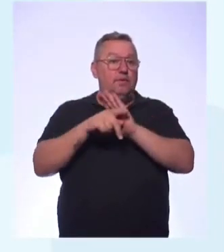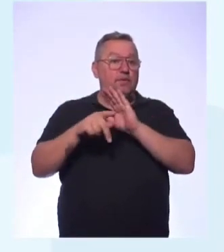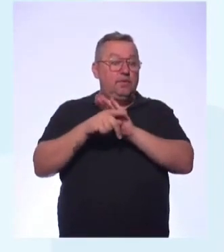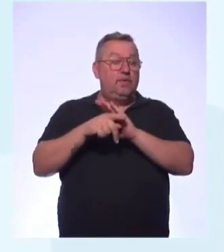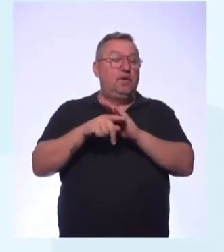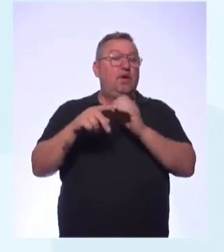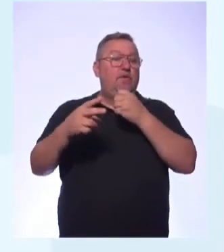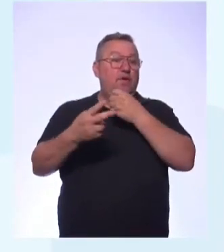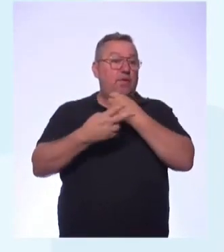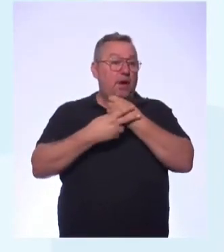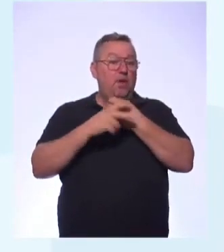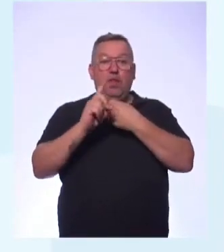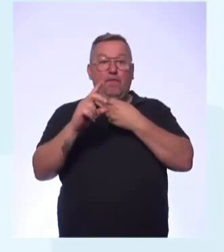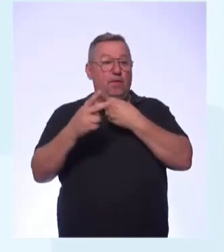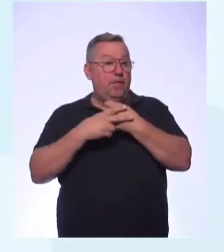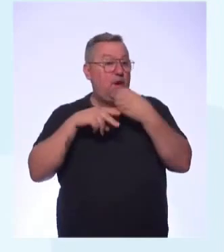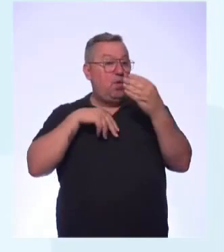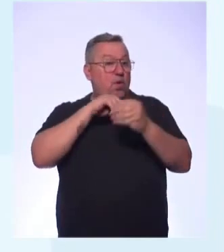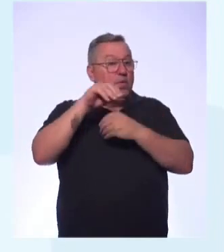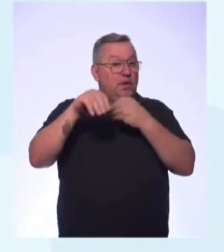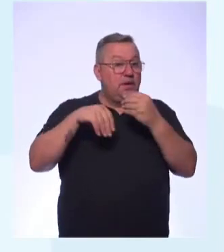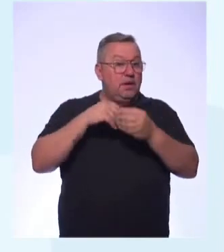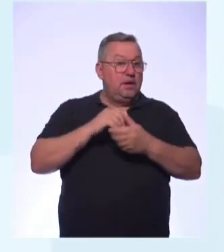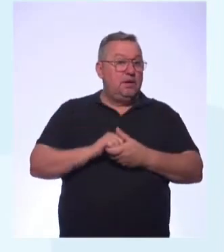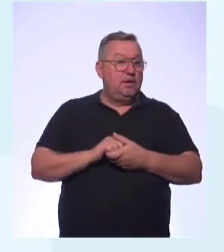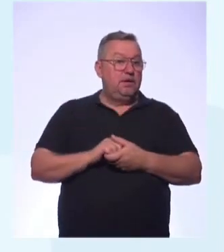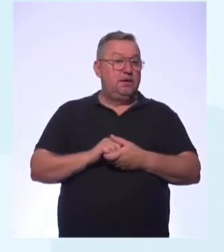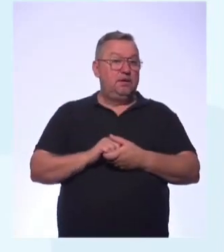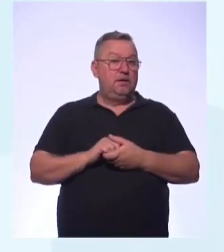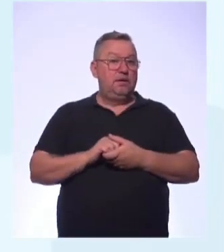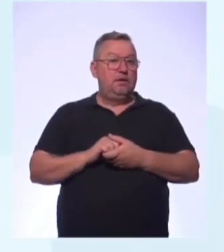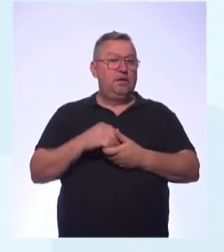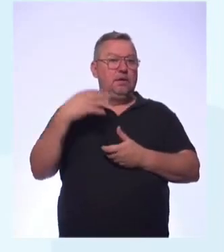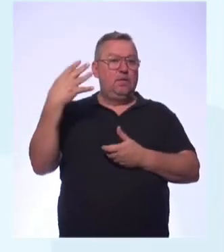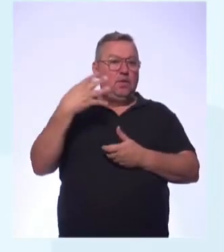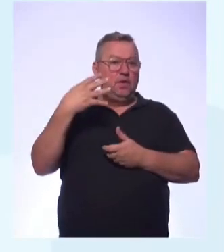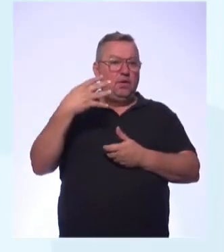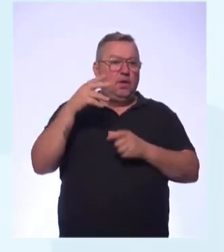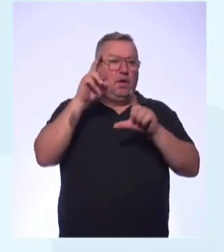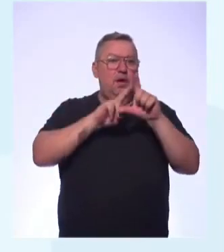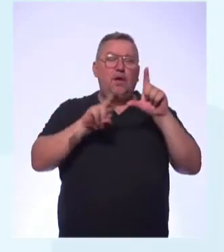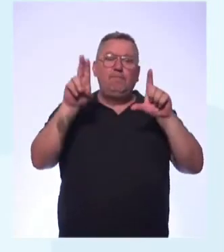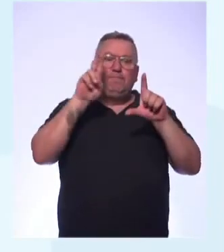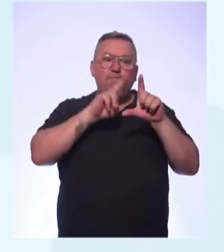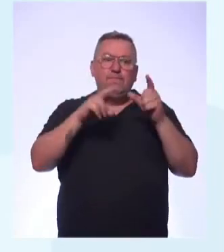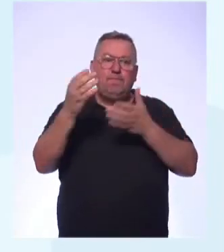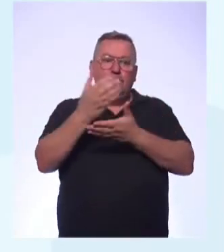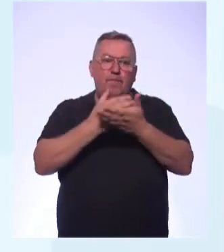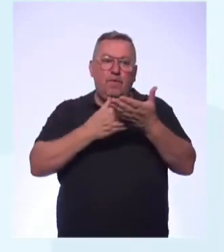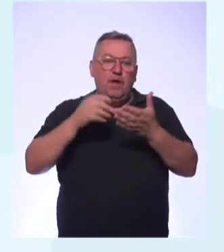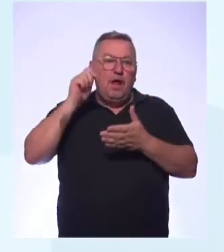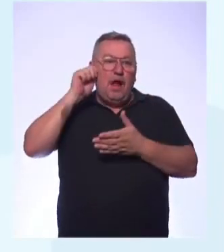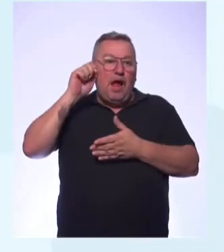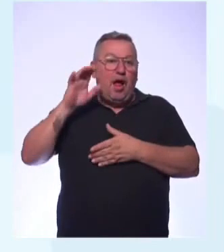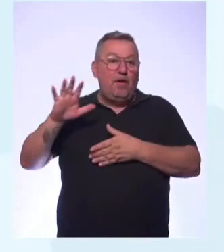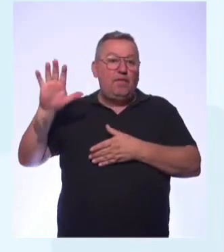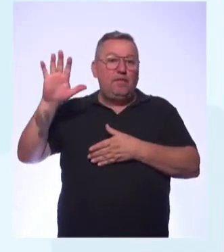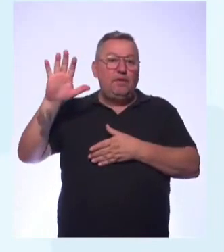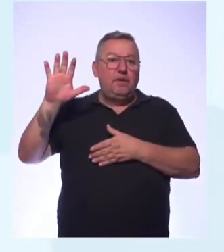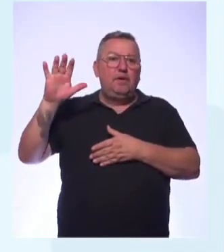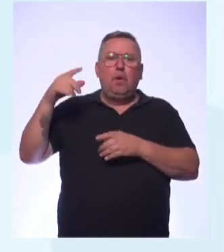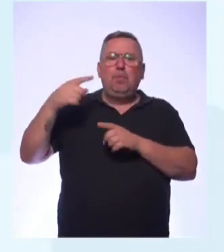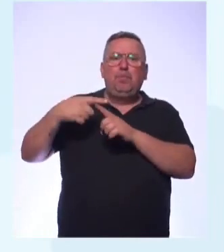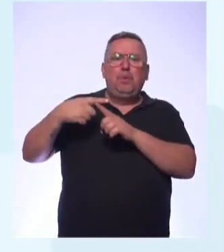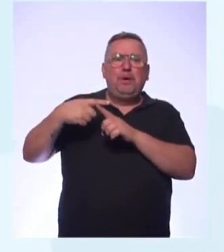verbal, não verbal ou mista? Justifique sua resposta. E a 4, a legenda da gravura é África. Por